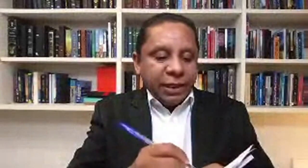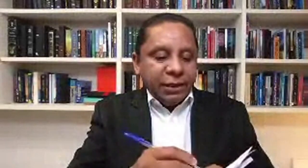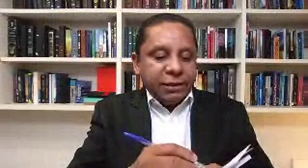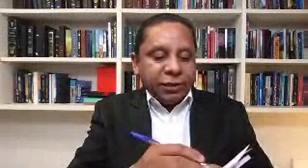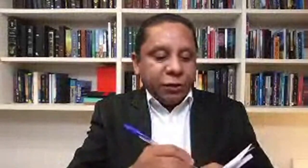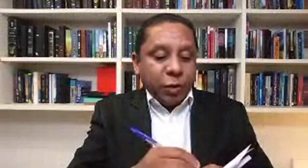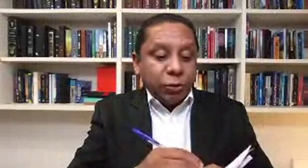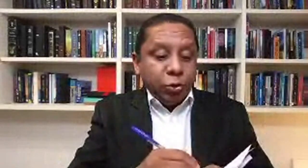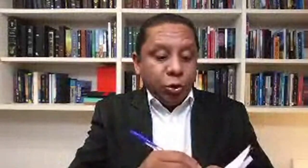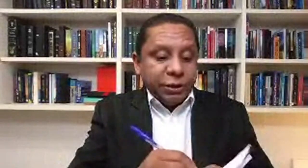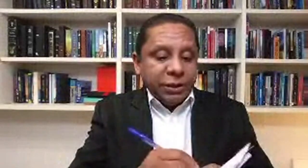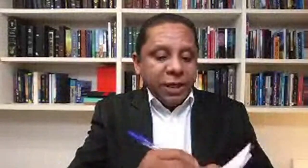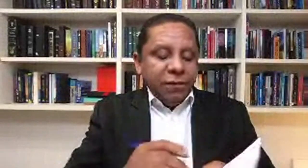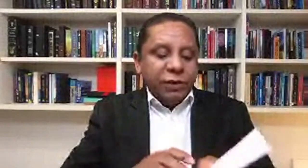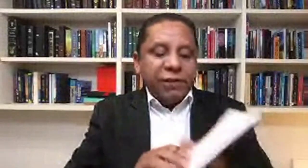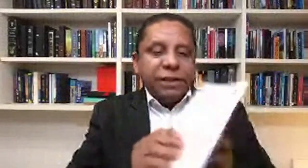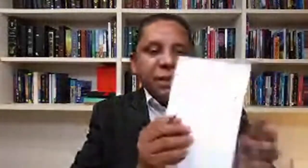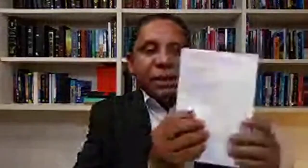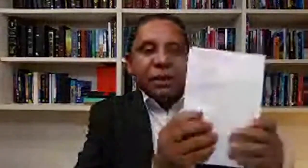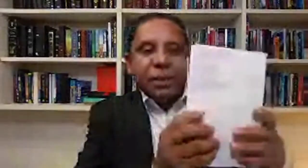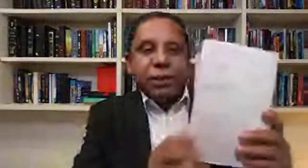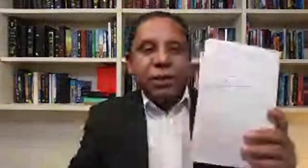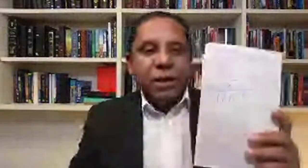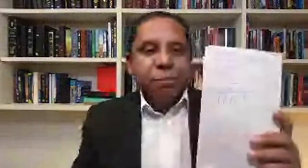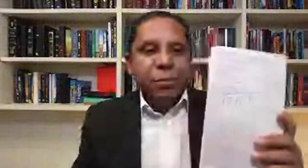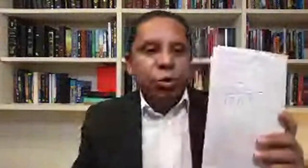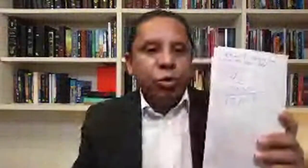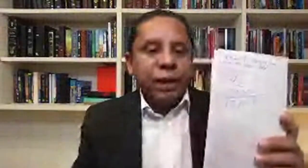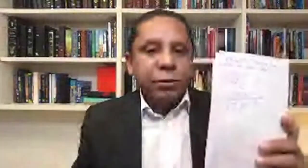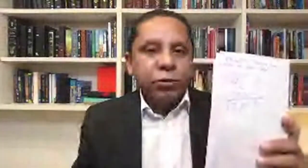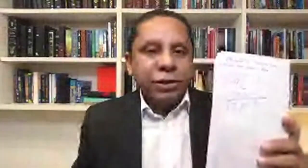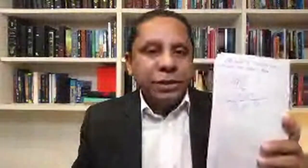vezes 2, 6, 3 vezes 4, 12. Você vai ter exatamente